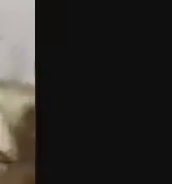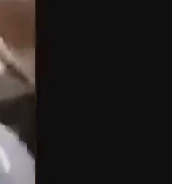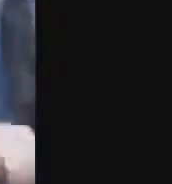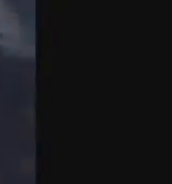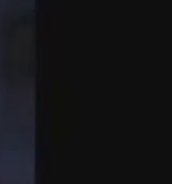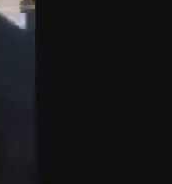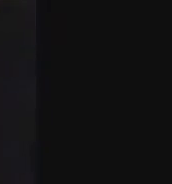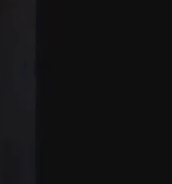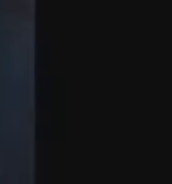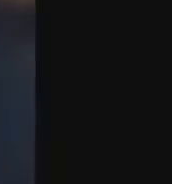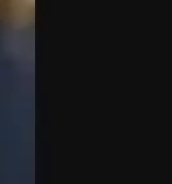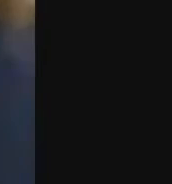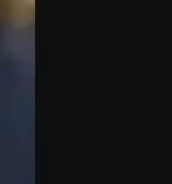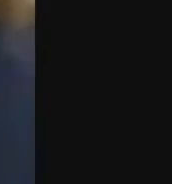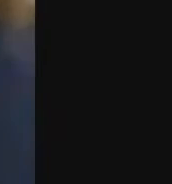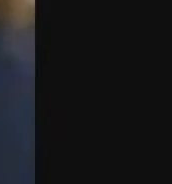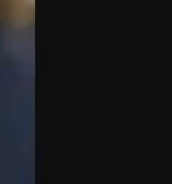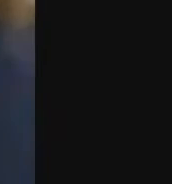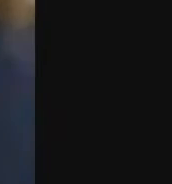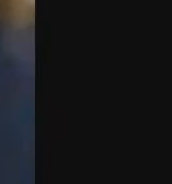caralho!